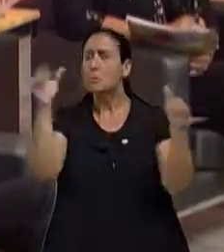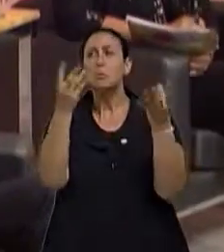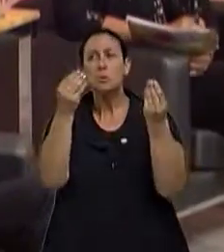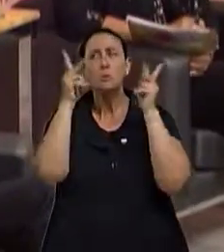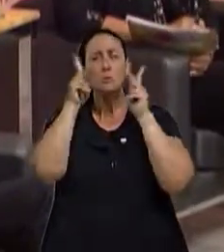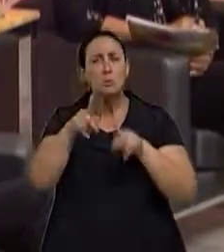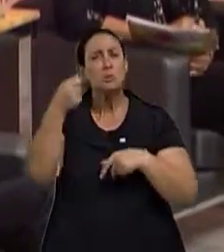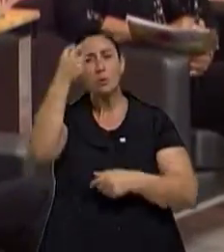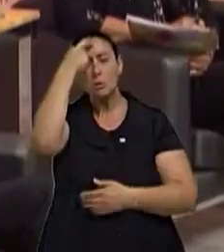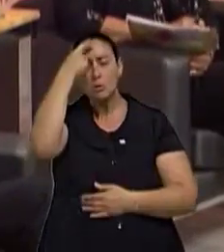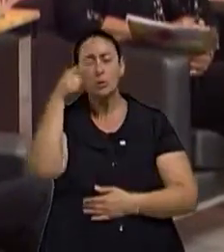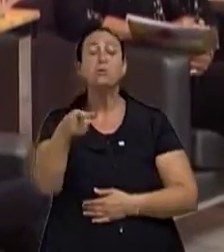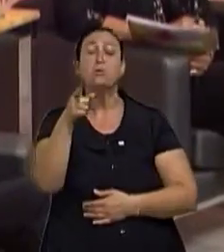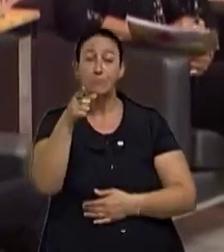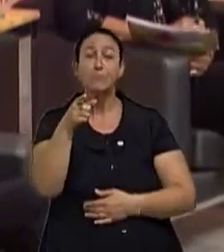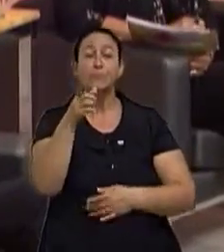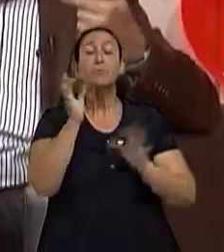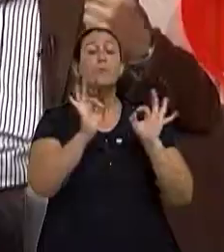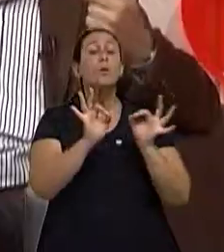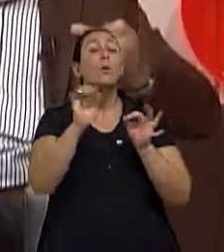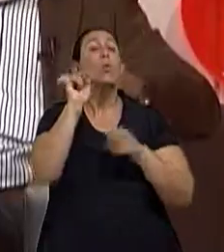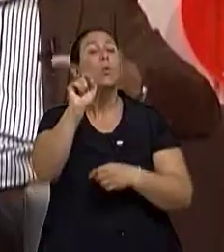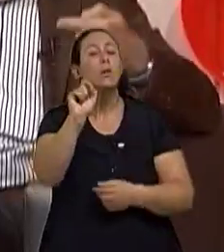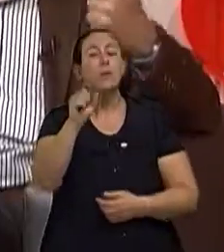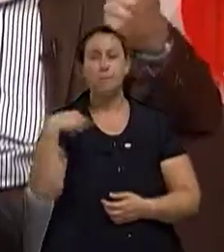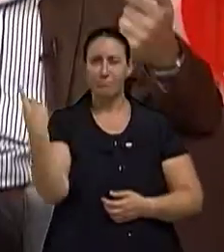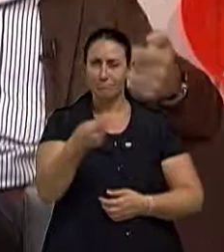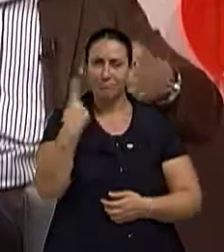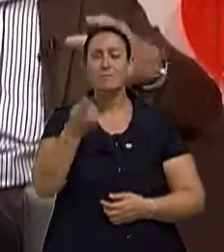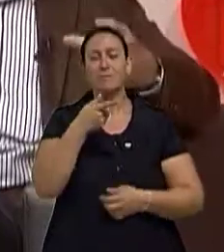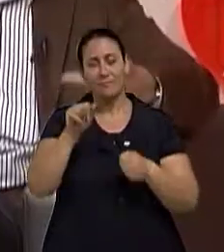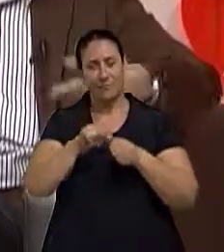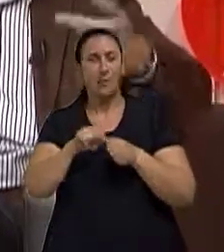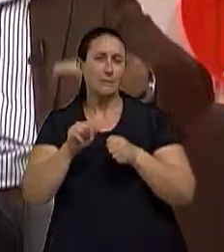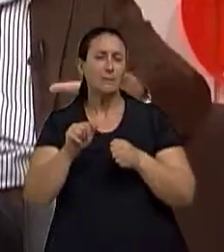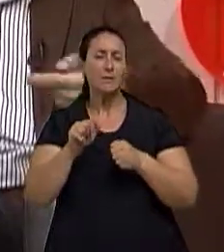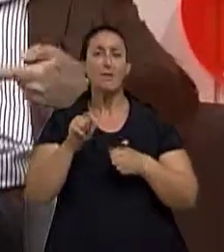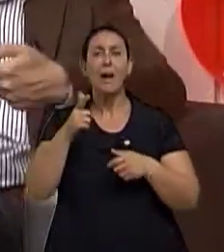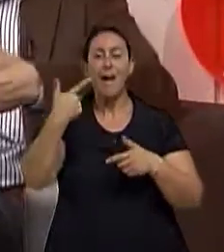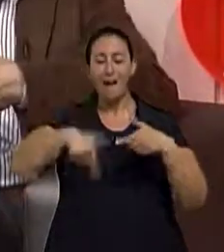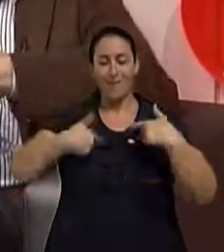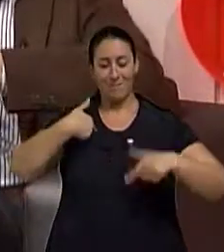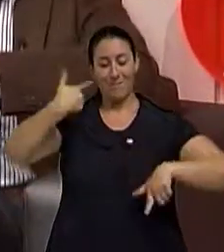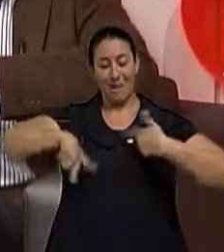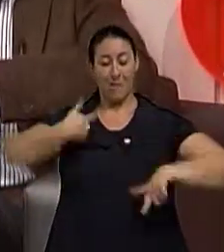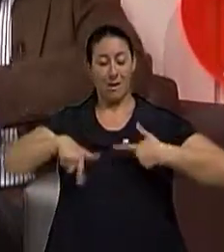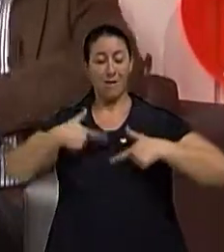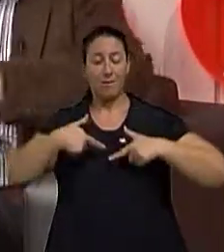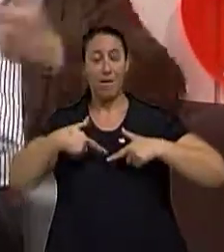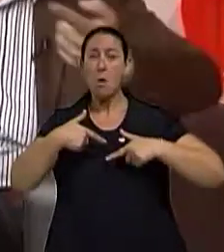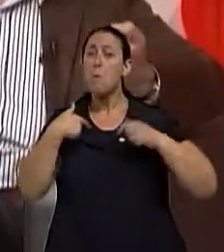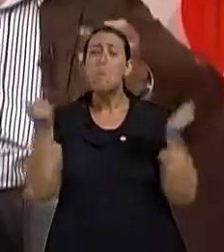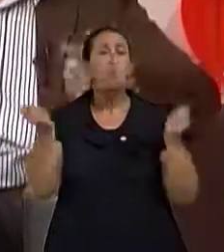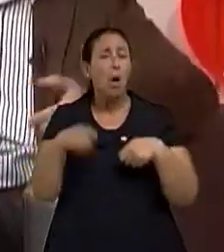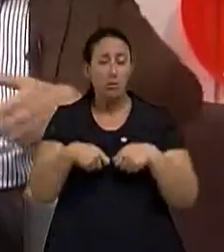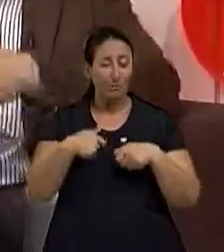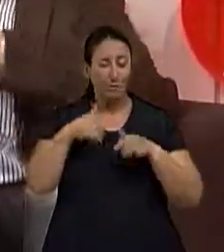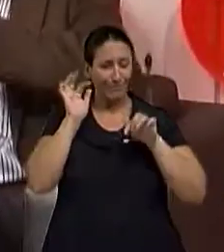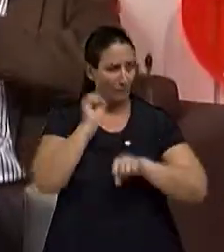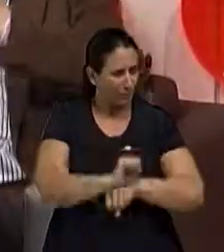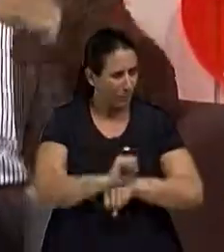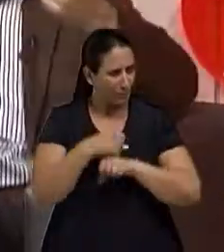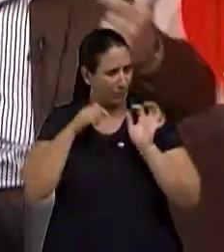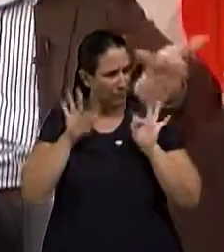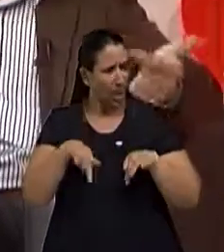Então, isto é algo que pode ser muito bem, essa atividade que deixa de ser feita pode ser substituída por uma série de outras.